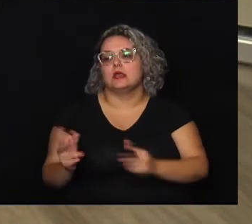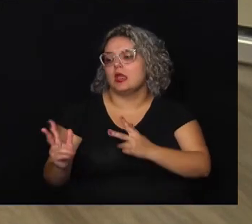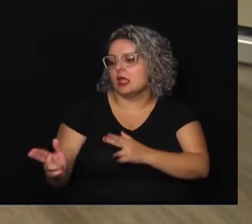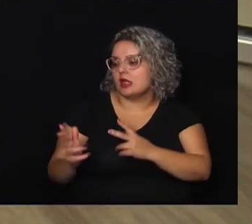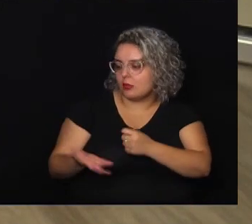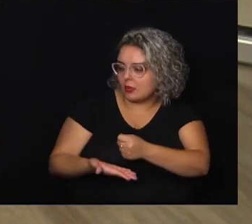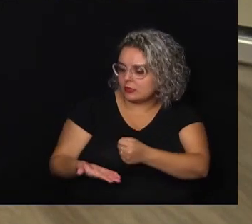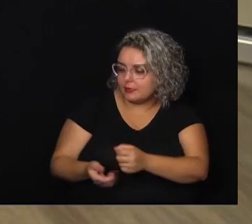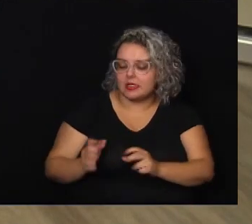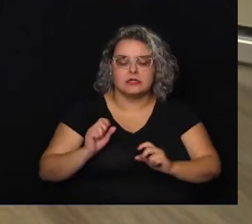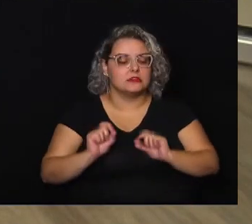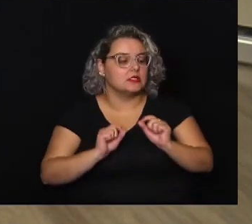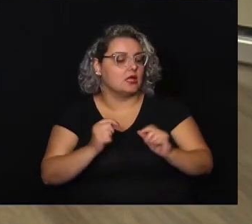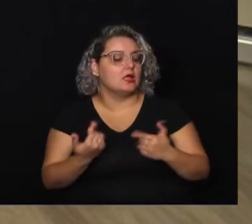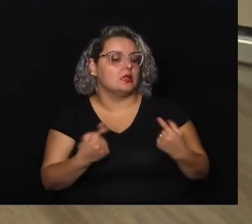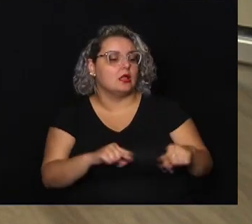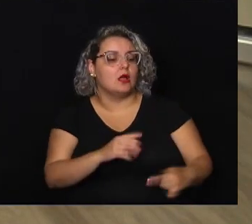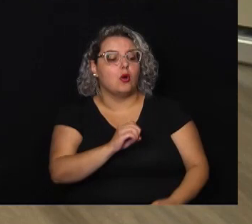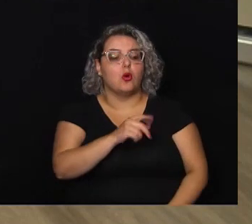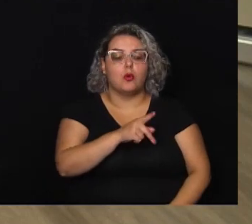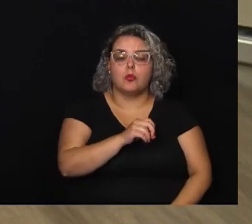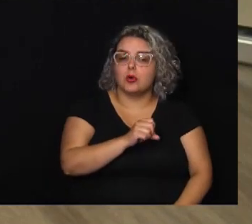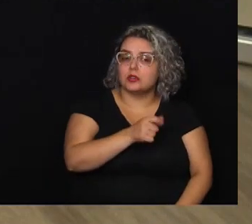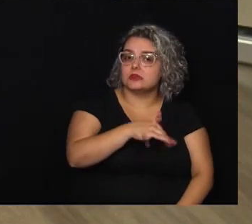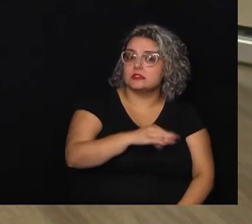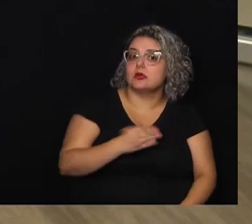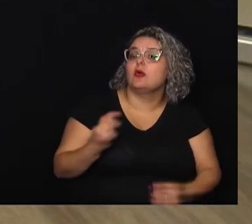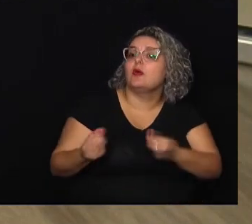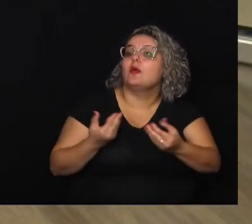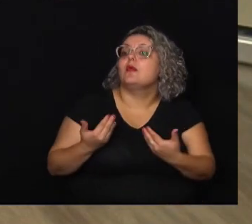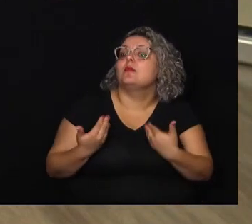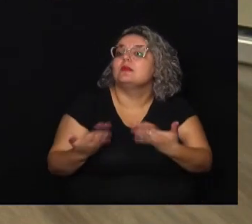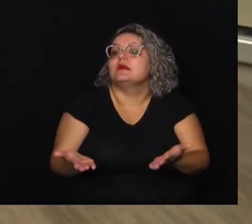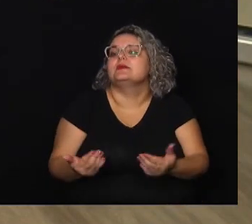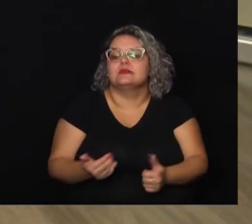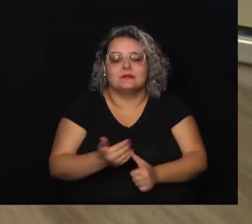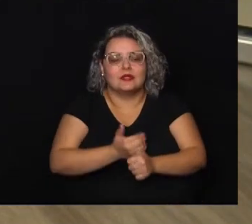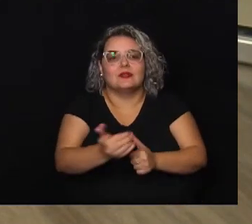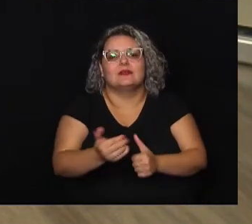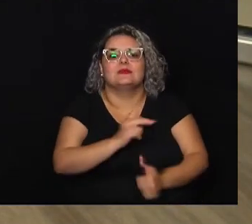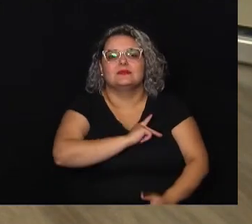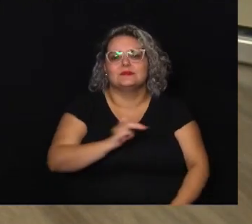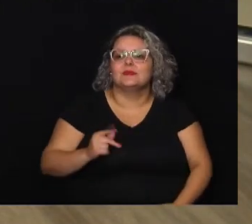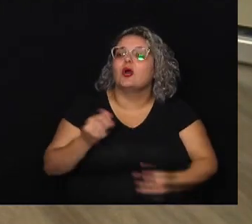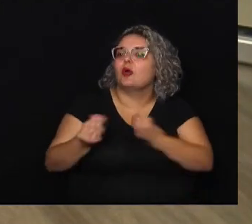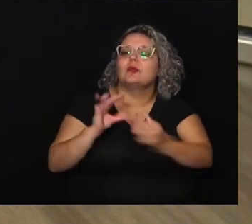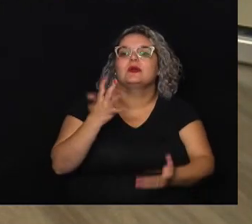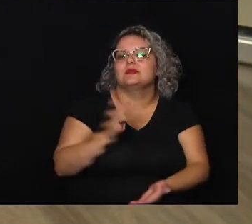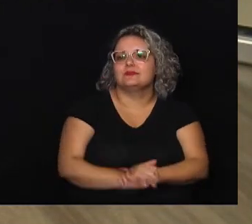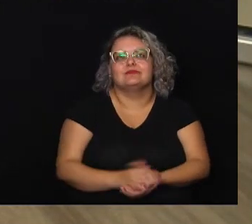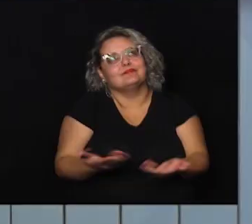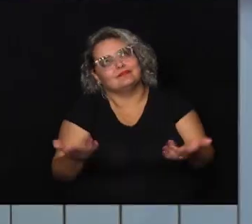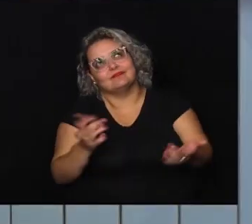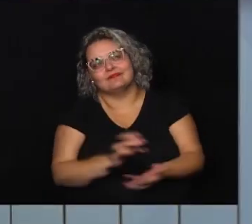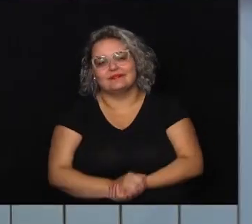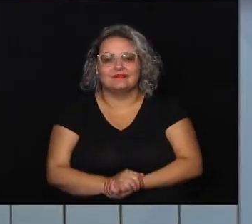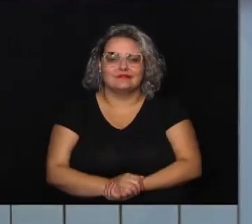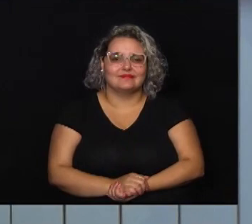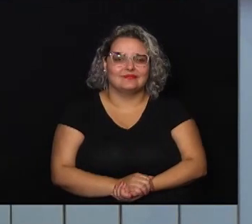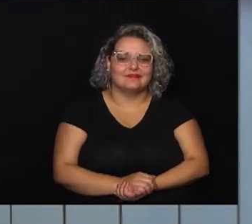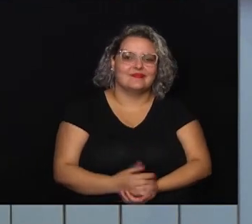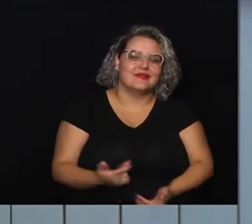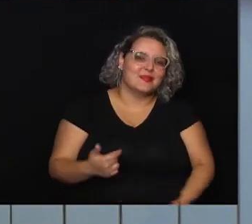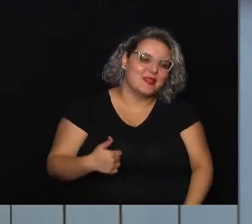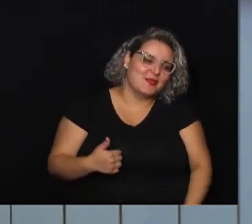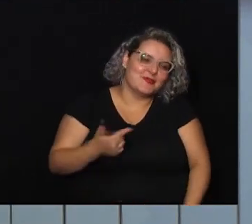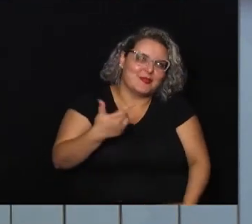a abertura, já que você está assumindo o mandato agora neste mês de janeiro? Como tem sido? Eu, sou suspeito em falar de mim